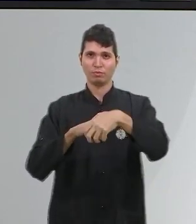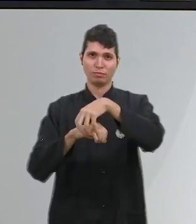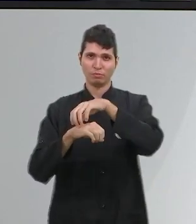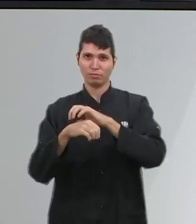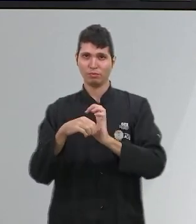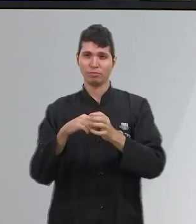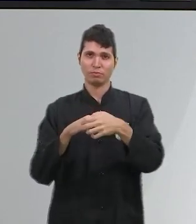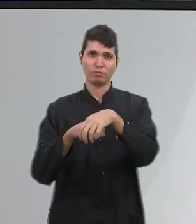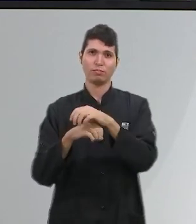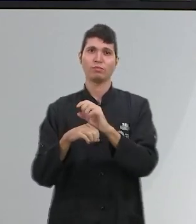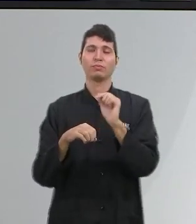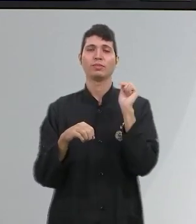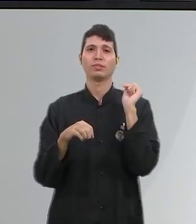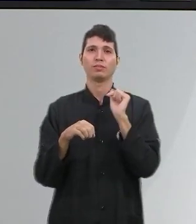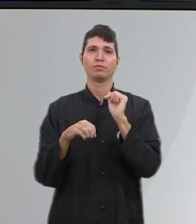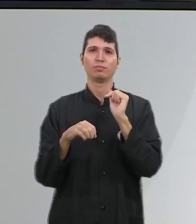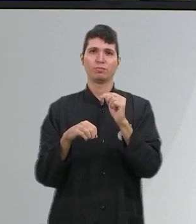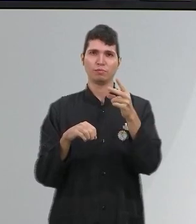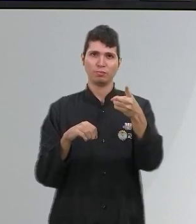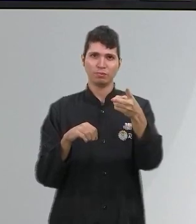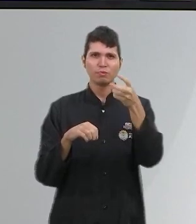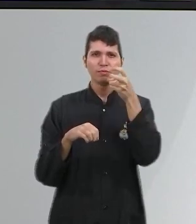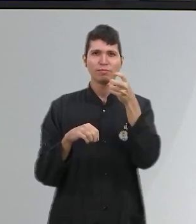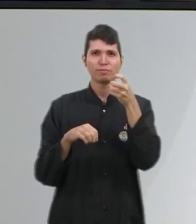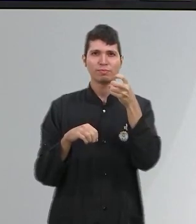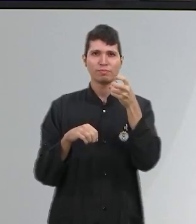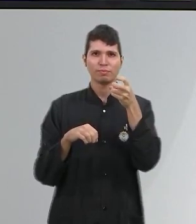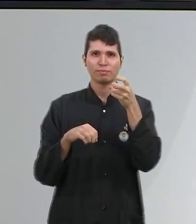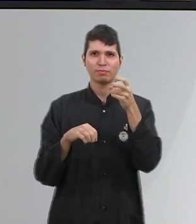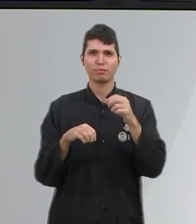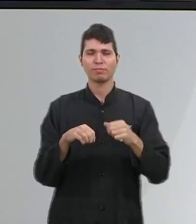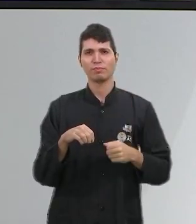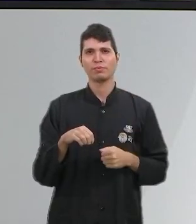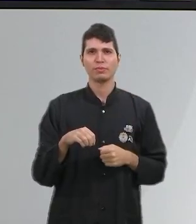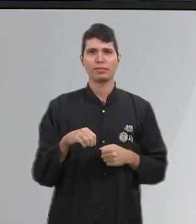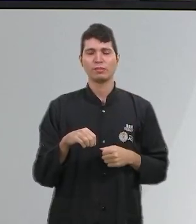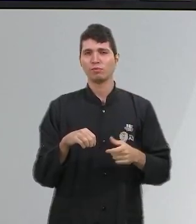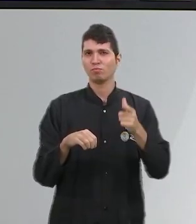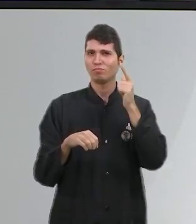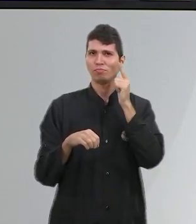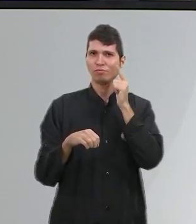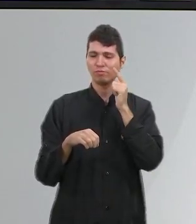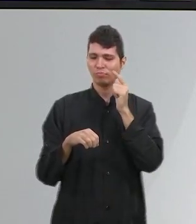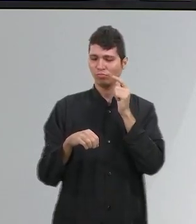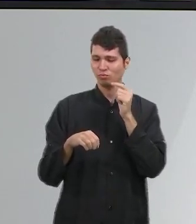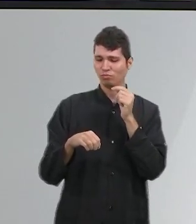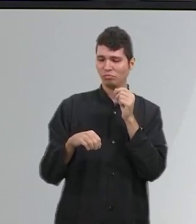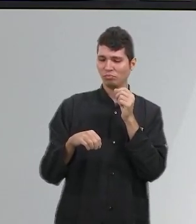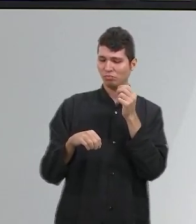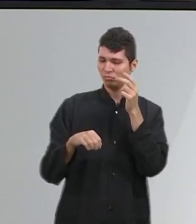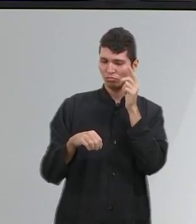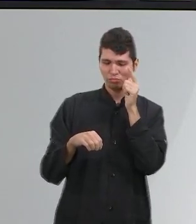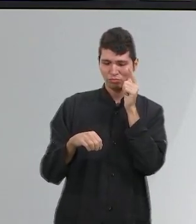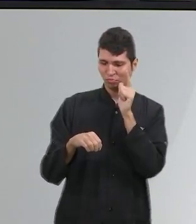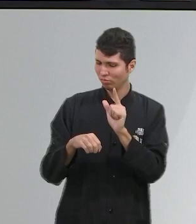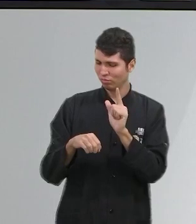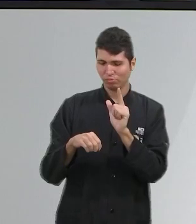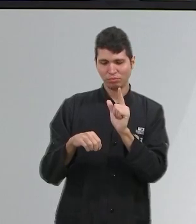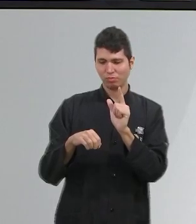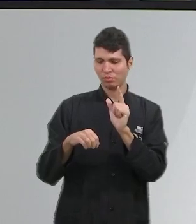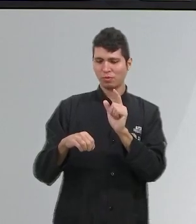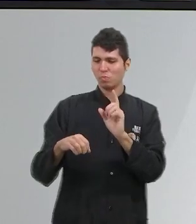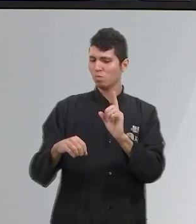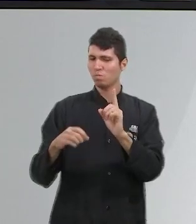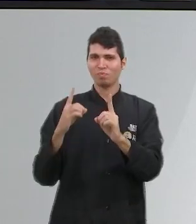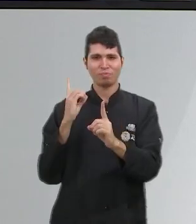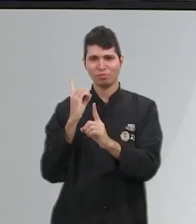fórmulas. Porém, vocês conseguem observar que eu não consigo aqui Se eu não souber, eu não vou conseguir